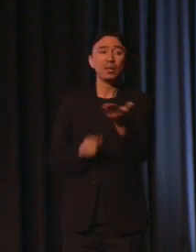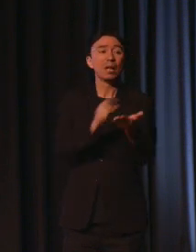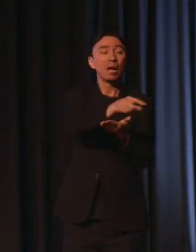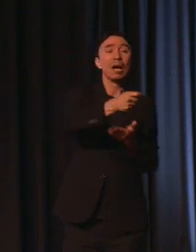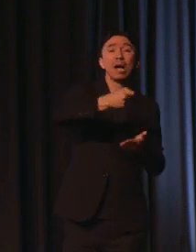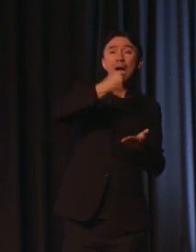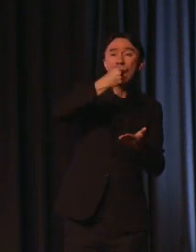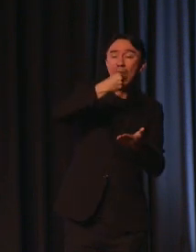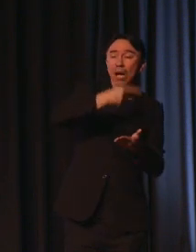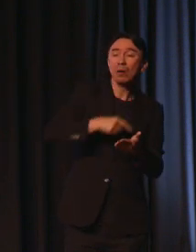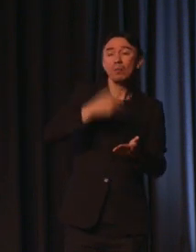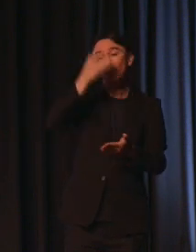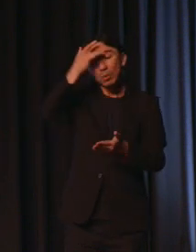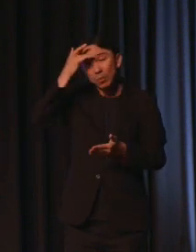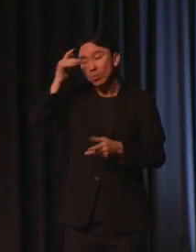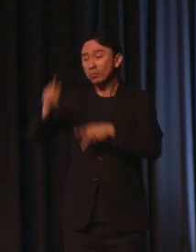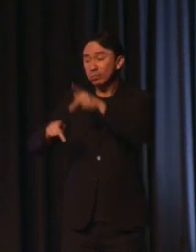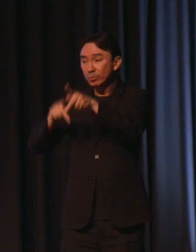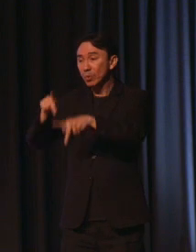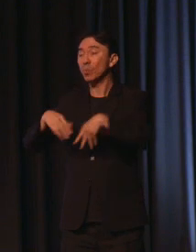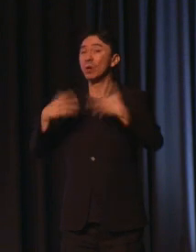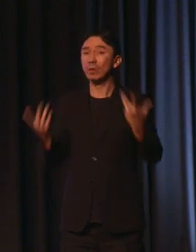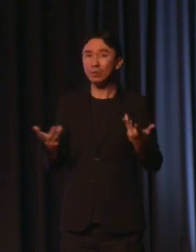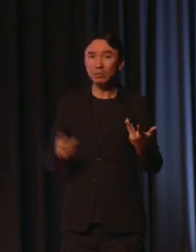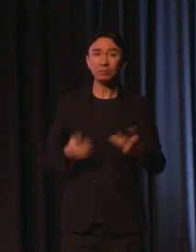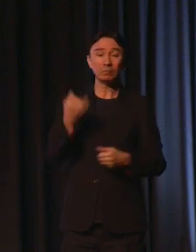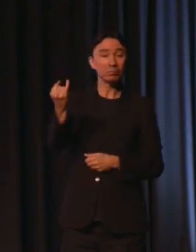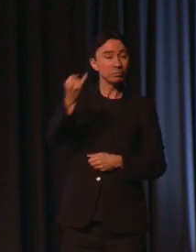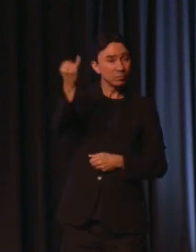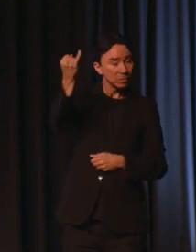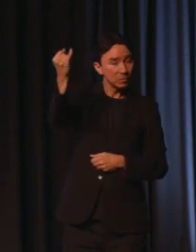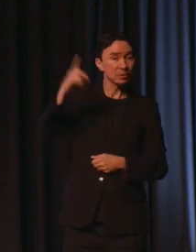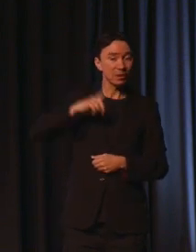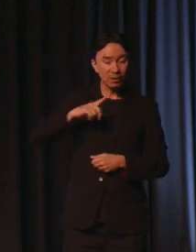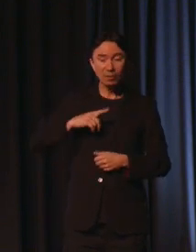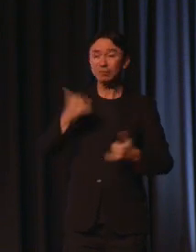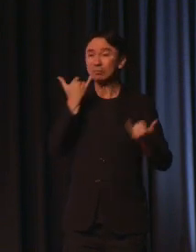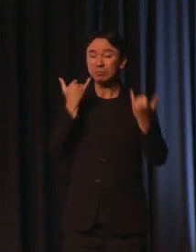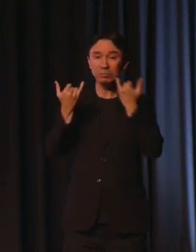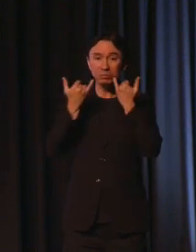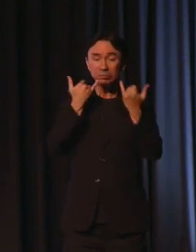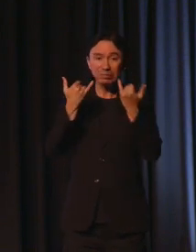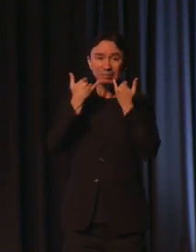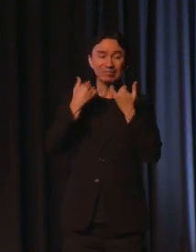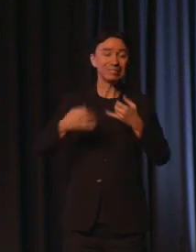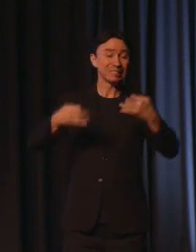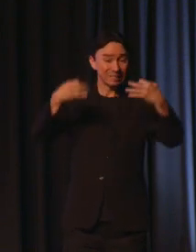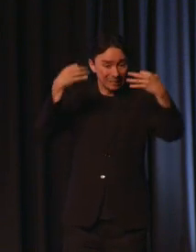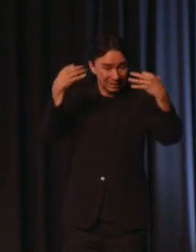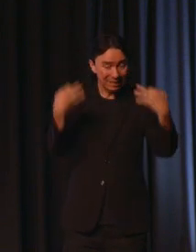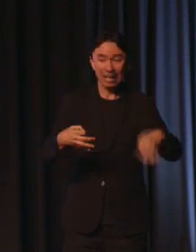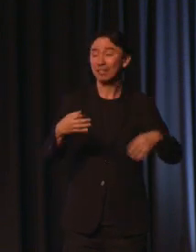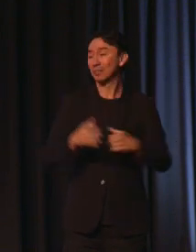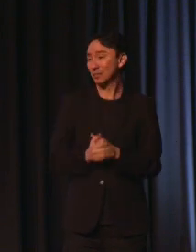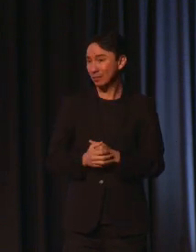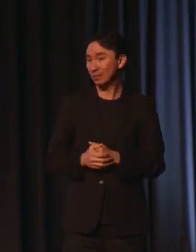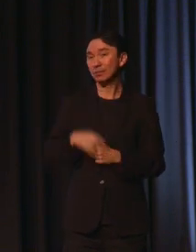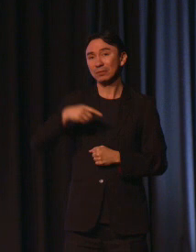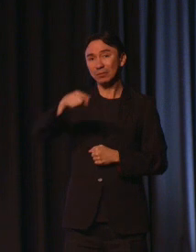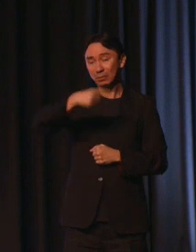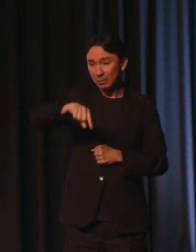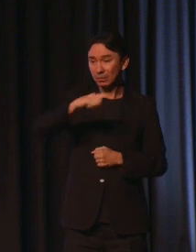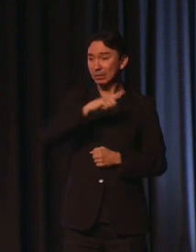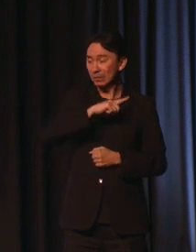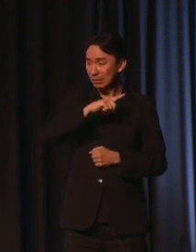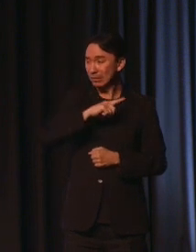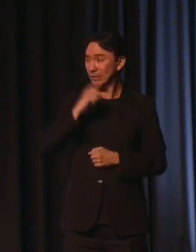público. Por isso, a gente precisa de informações muito concretas, muito fidelizadas, que a gente busca no sistema Hemovida Web